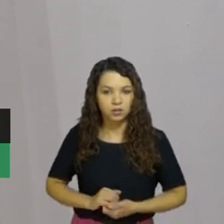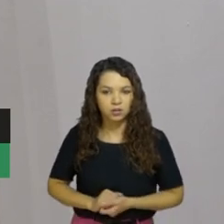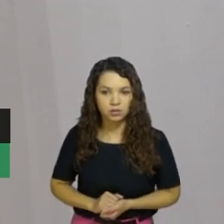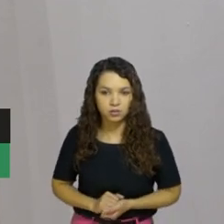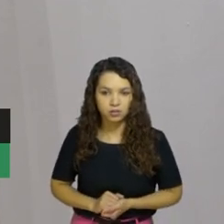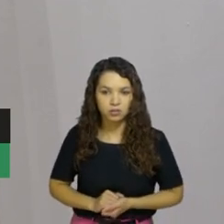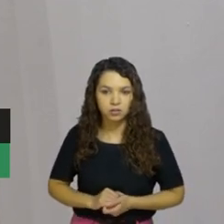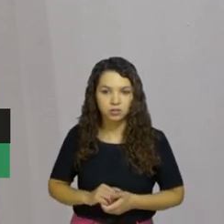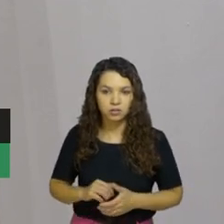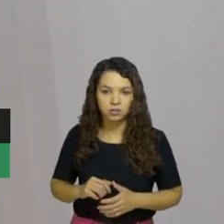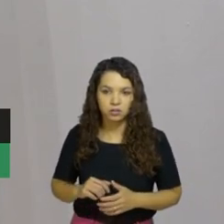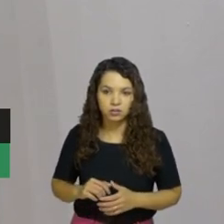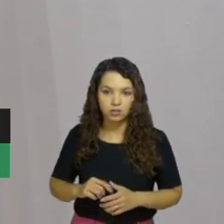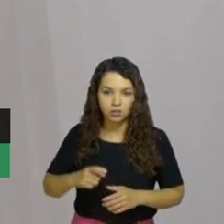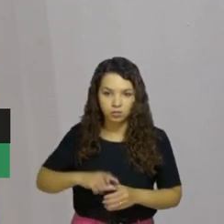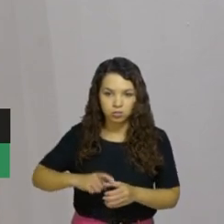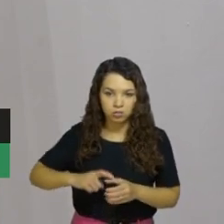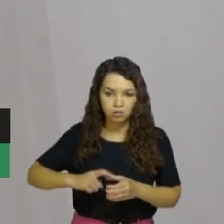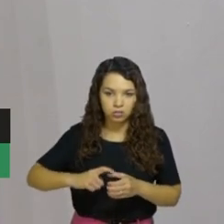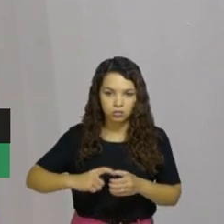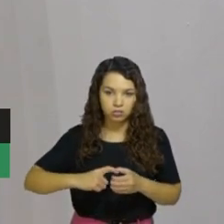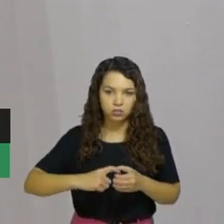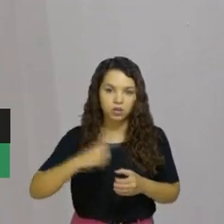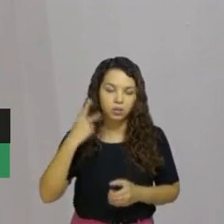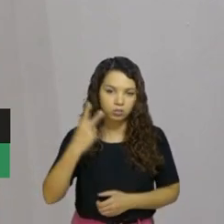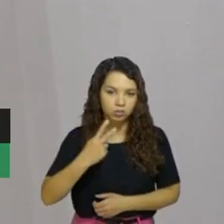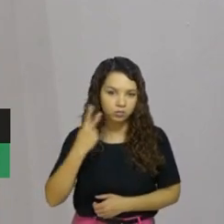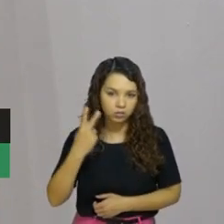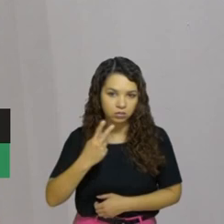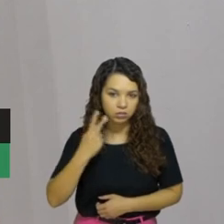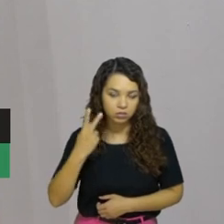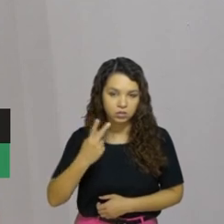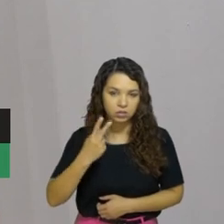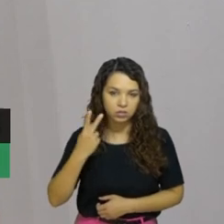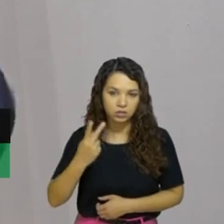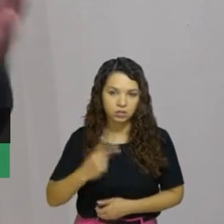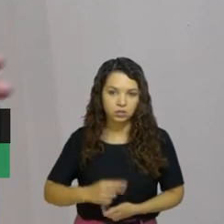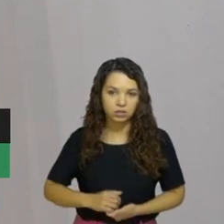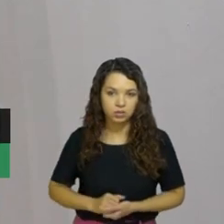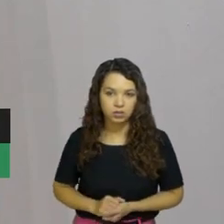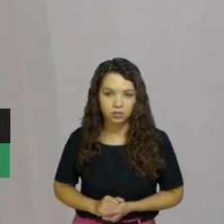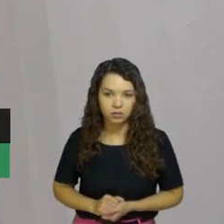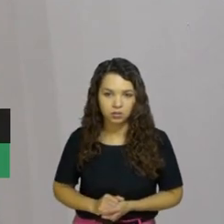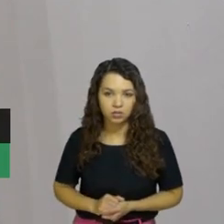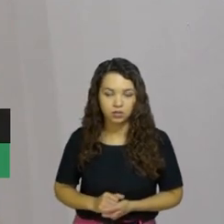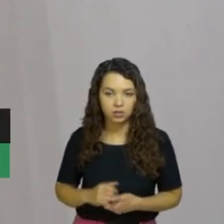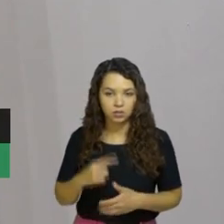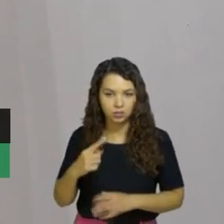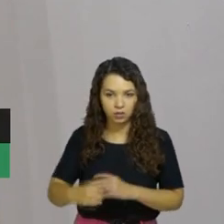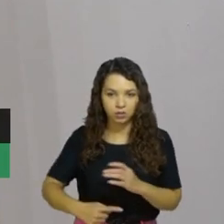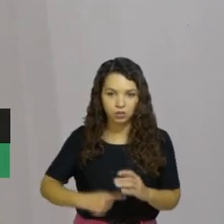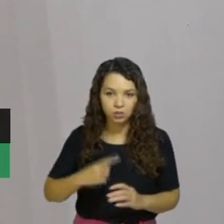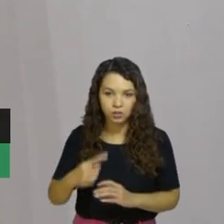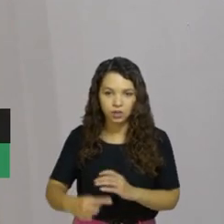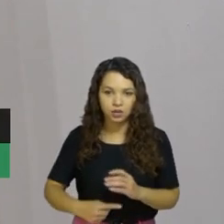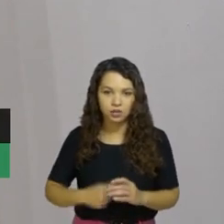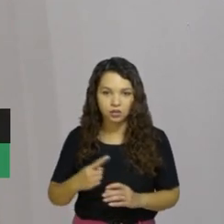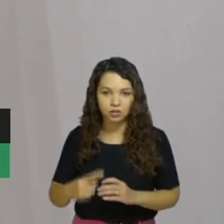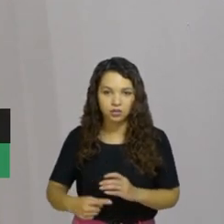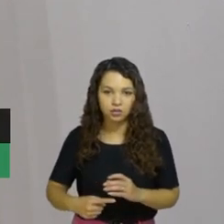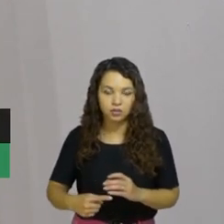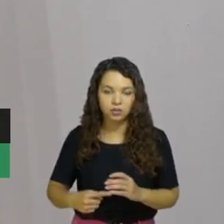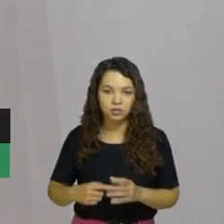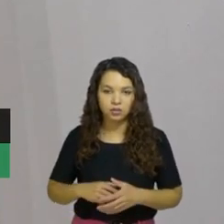integrante da política brasileira e mundial, a gente poder